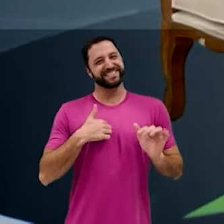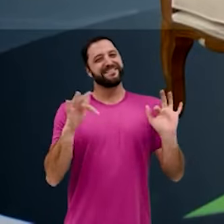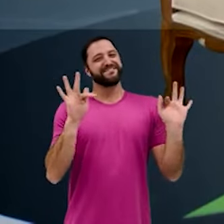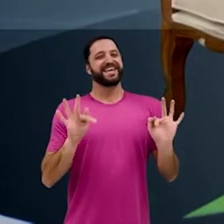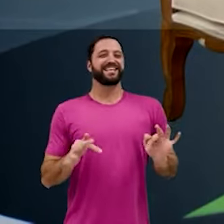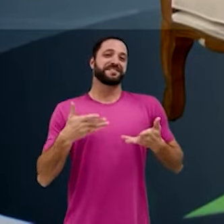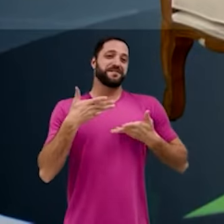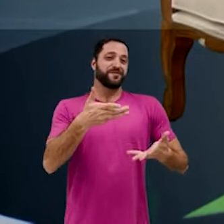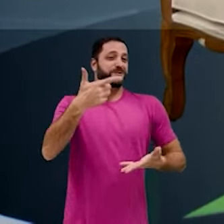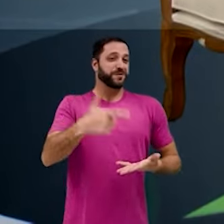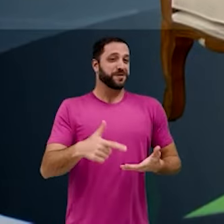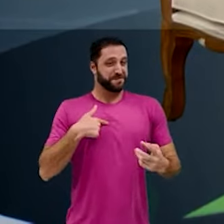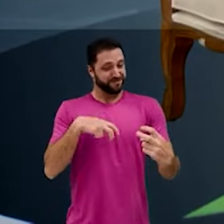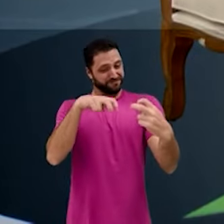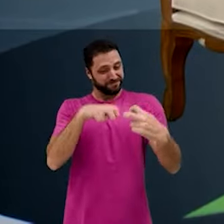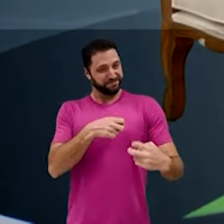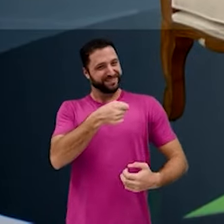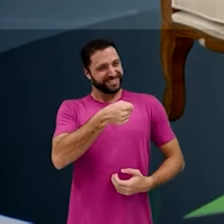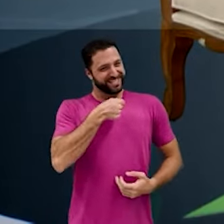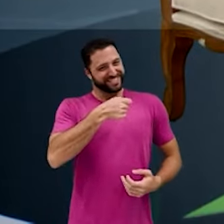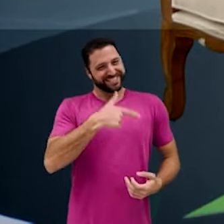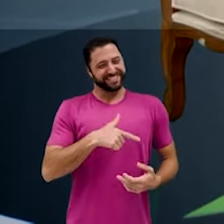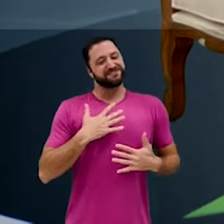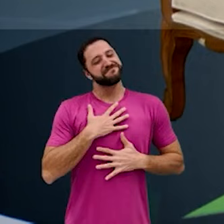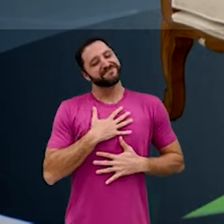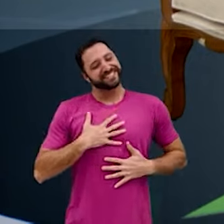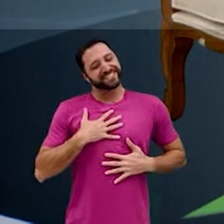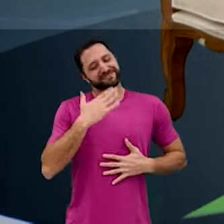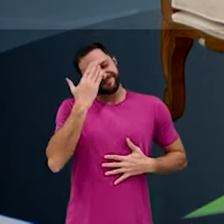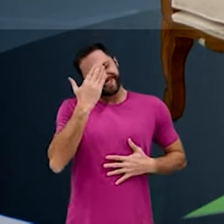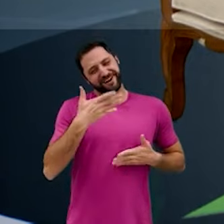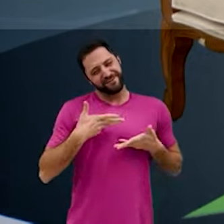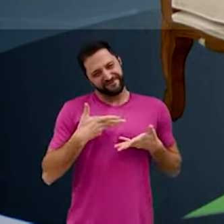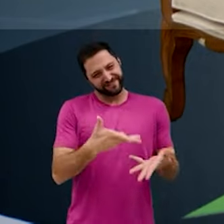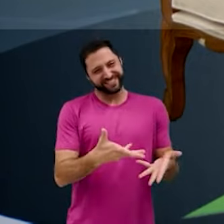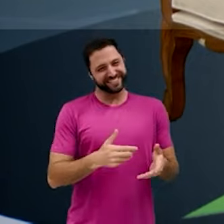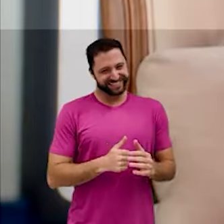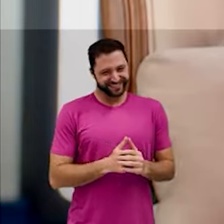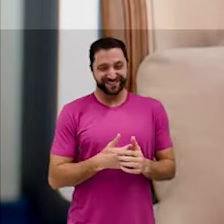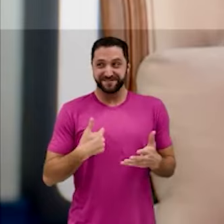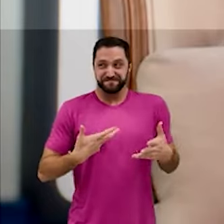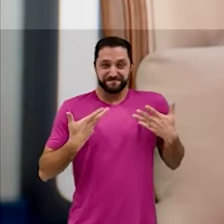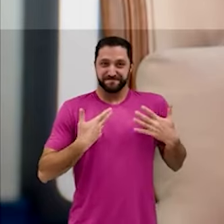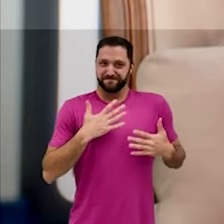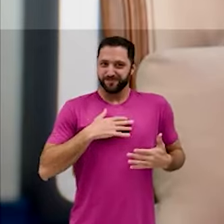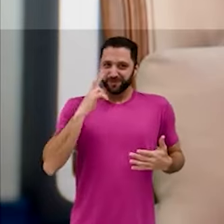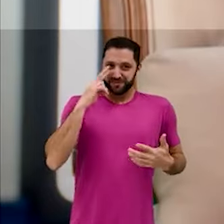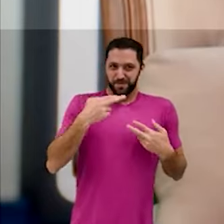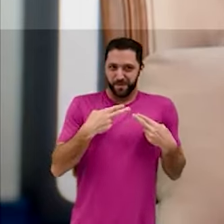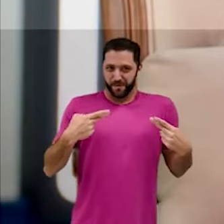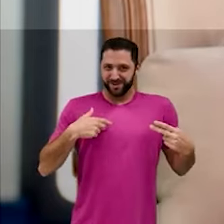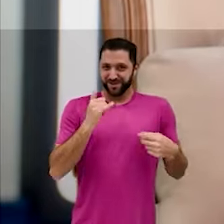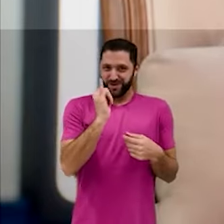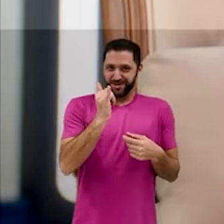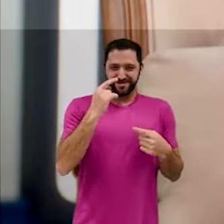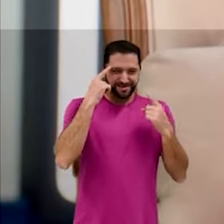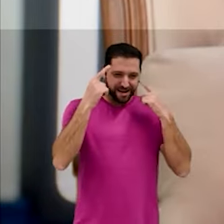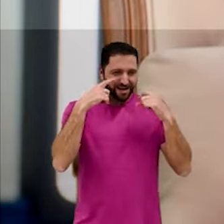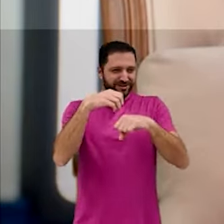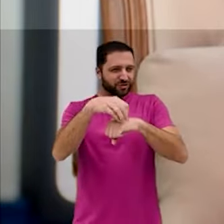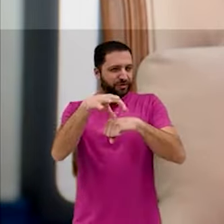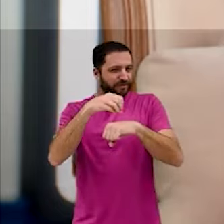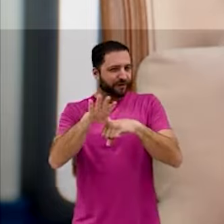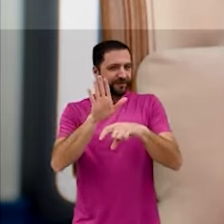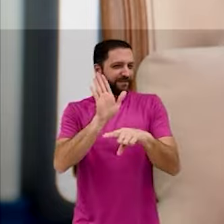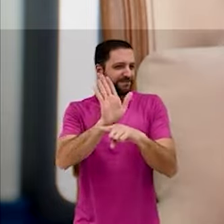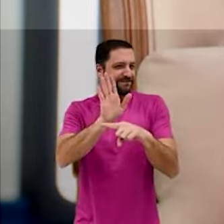muito feliz de estar aqui novamente com você. Para mim é um prazer muito grande. E estou muito animada para compartilhar com as